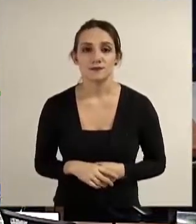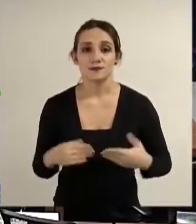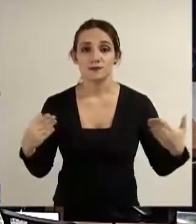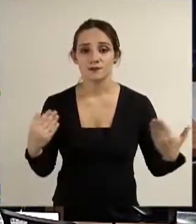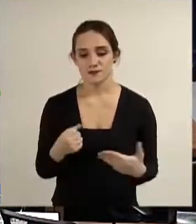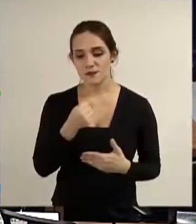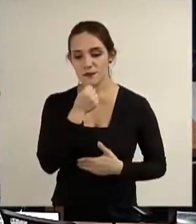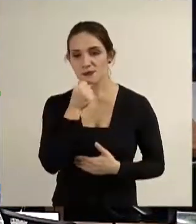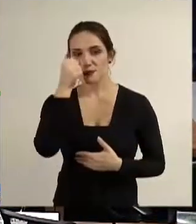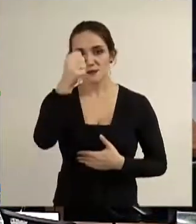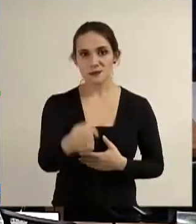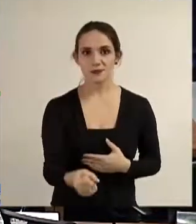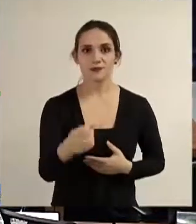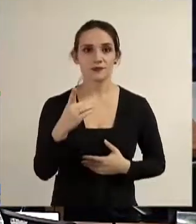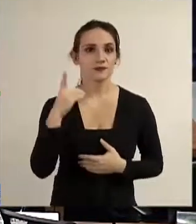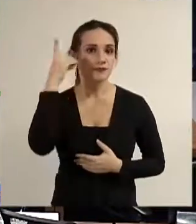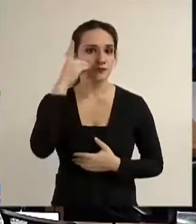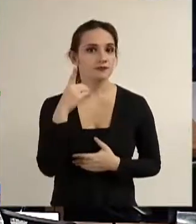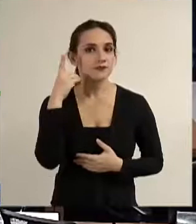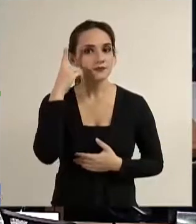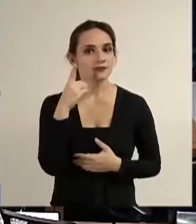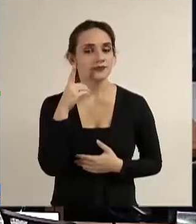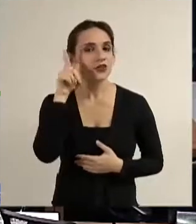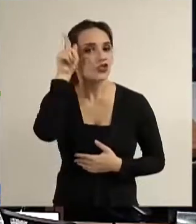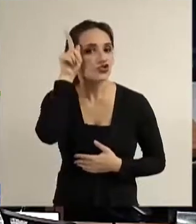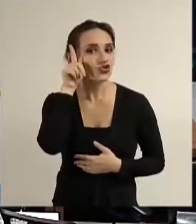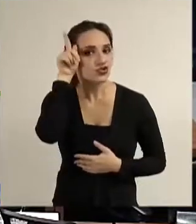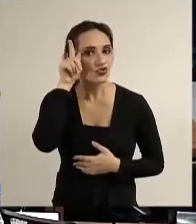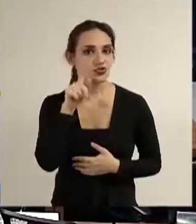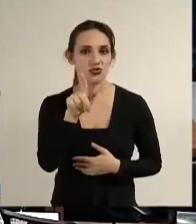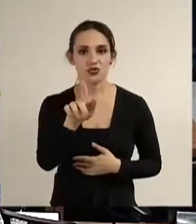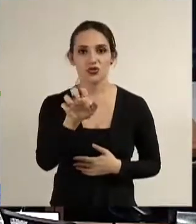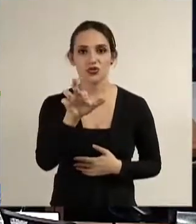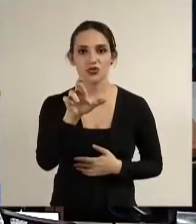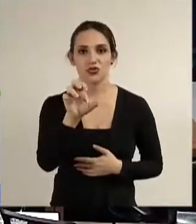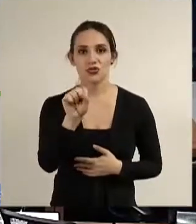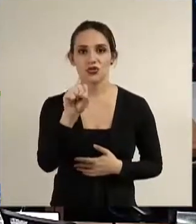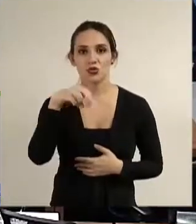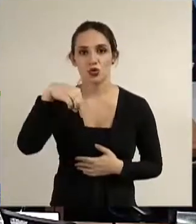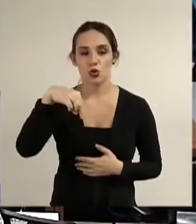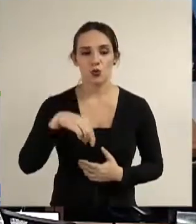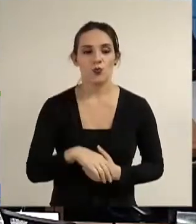Com a palavra, o ilustre deputado Gerson Claro.